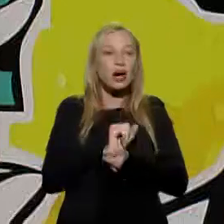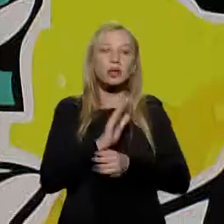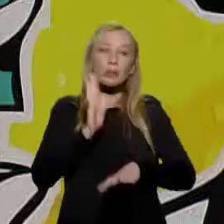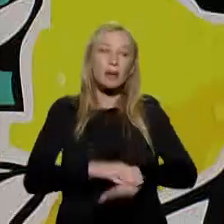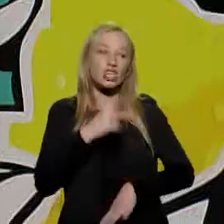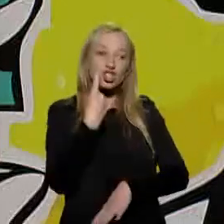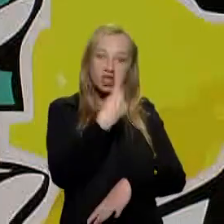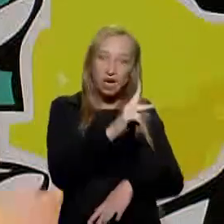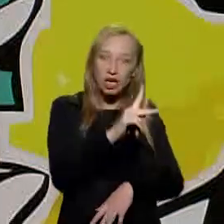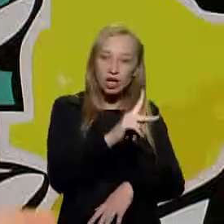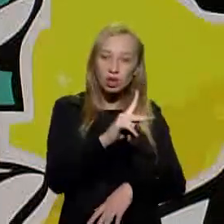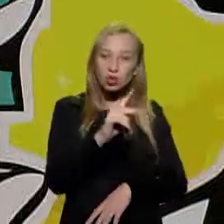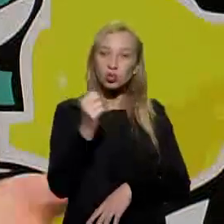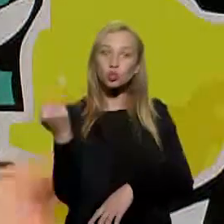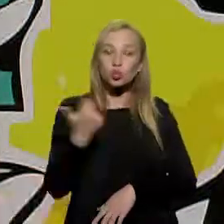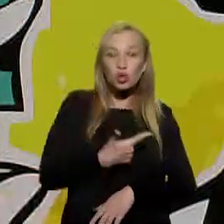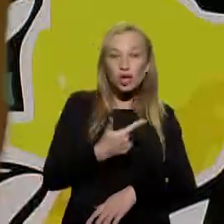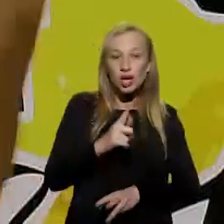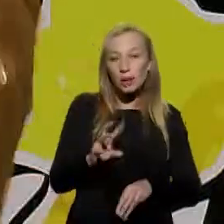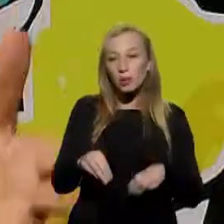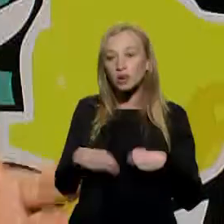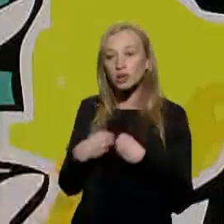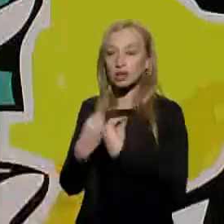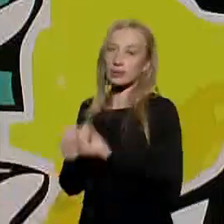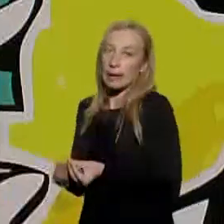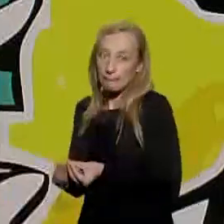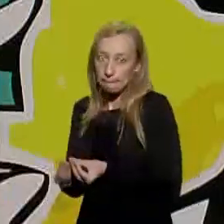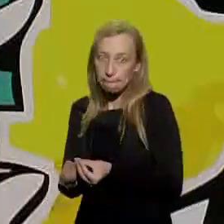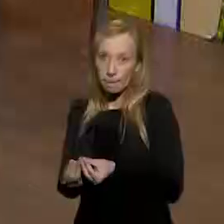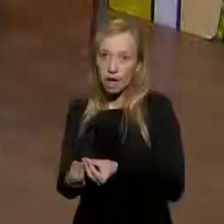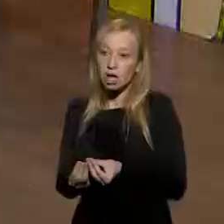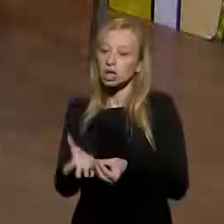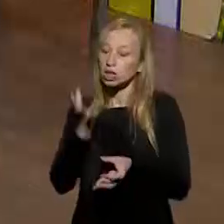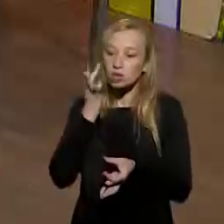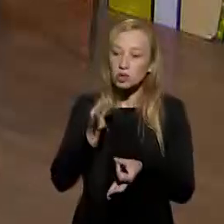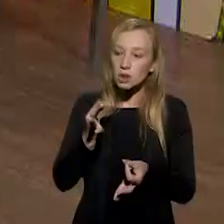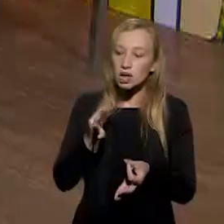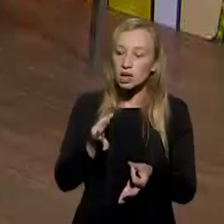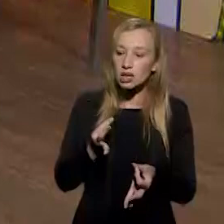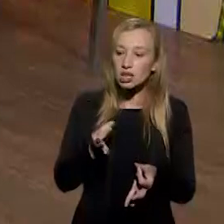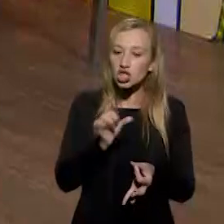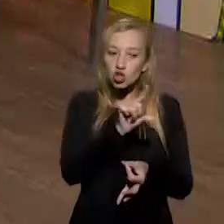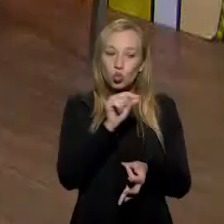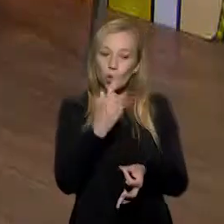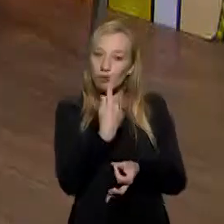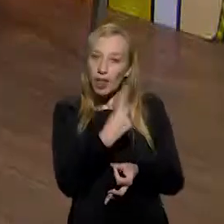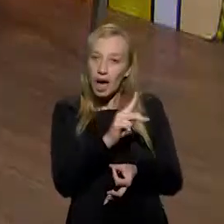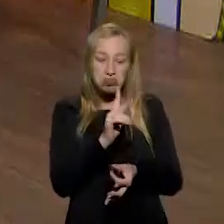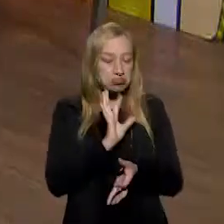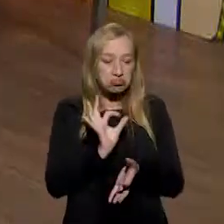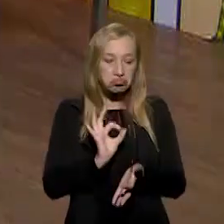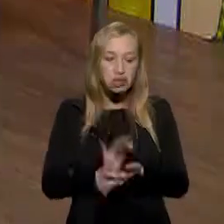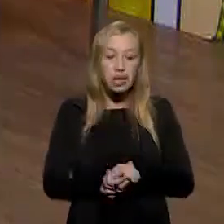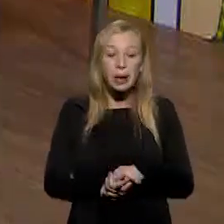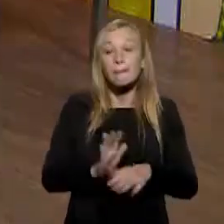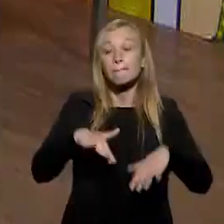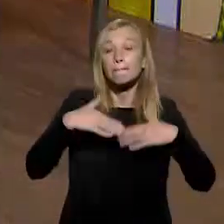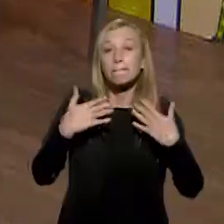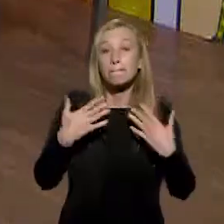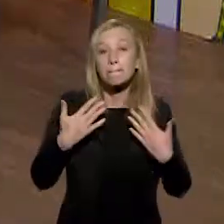dela do que ela de fato pode ter entregue entregar né não sei se por decisão dela sou o enfim